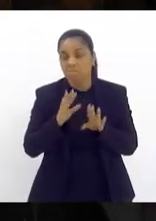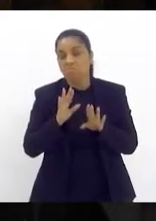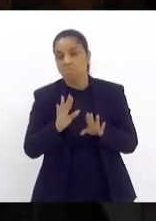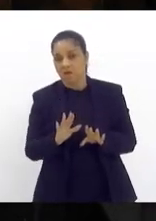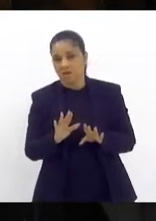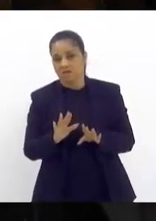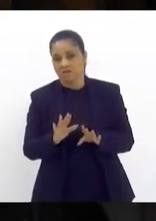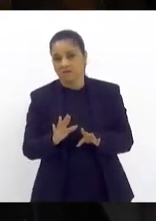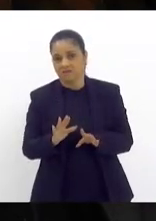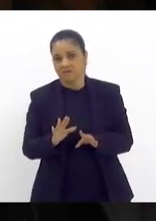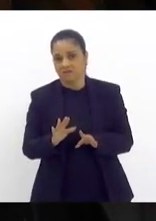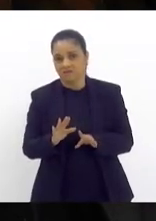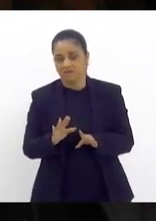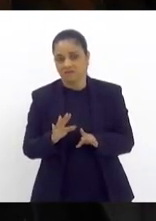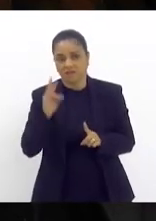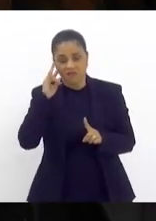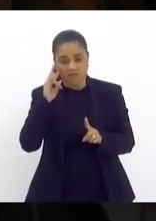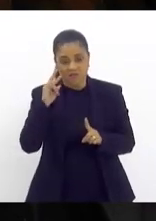visando